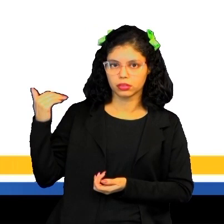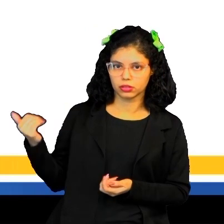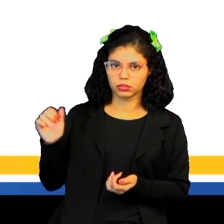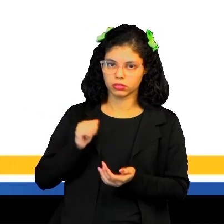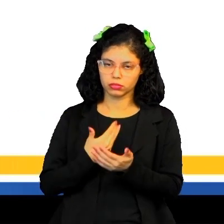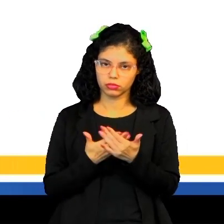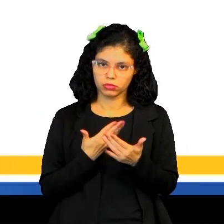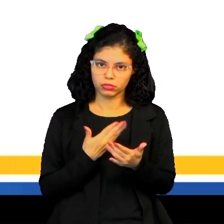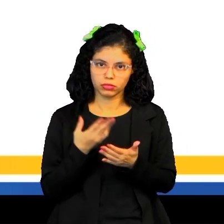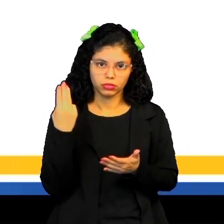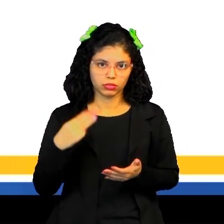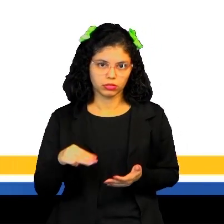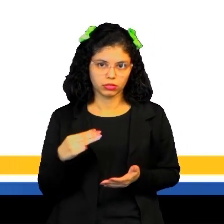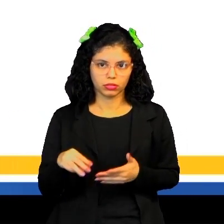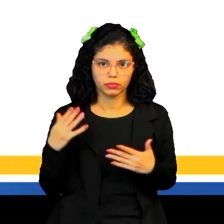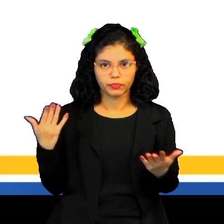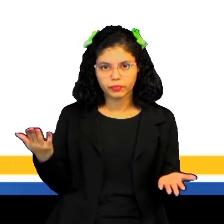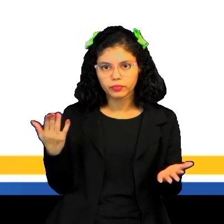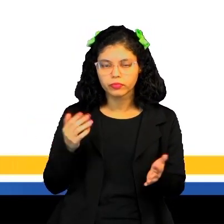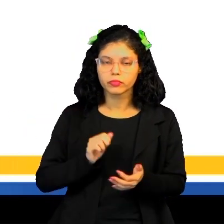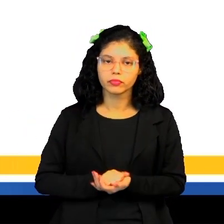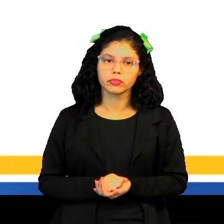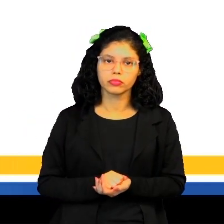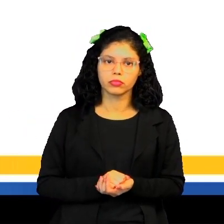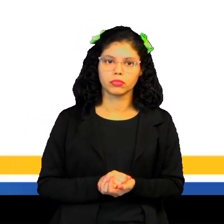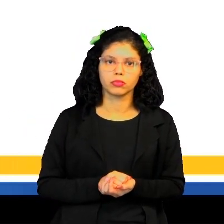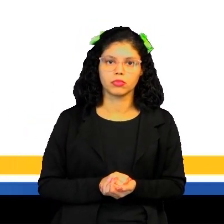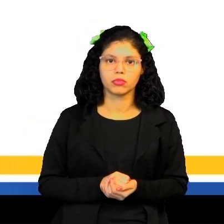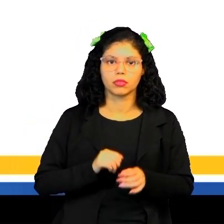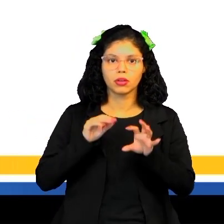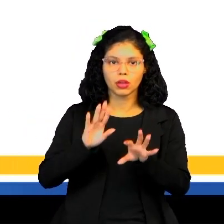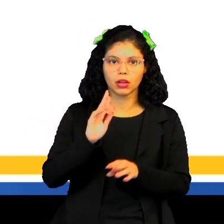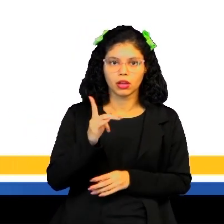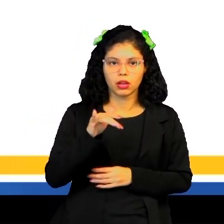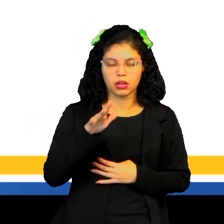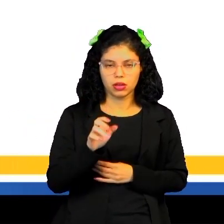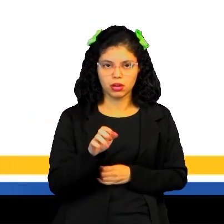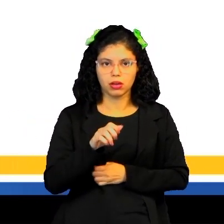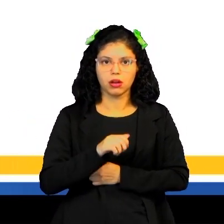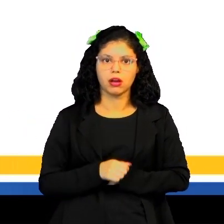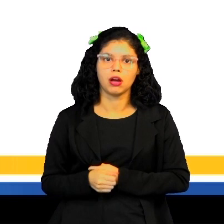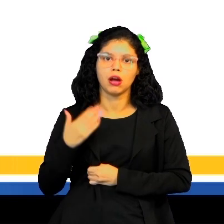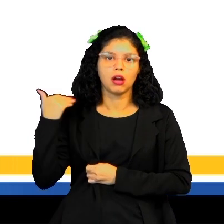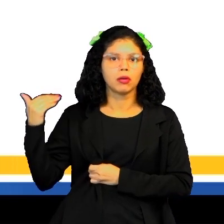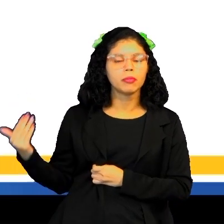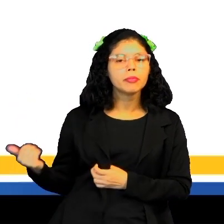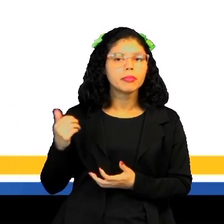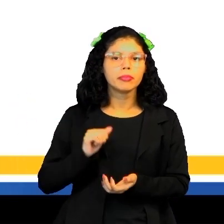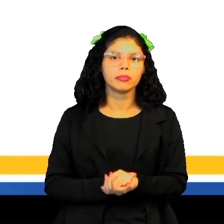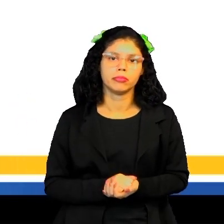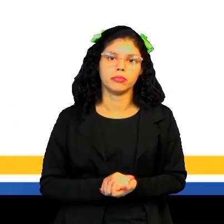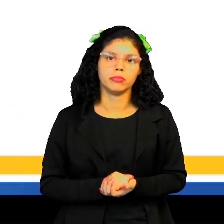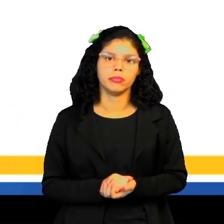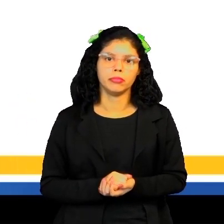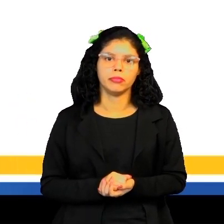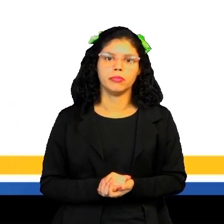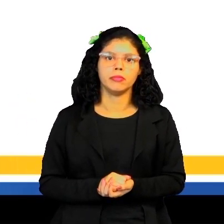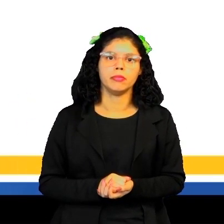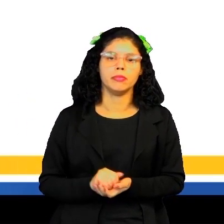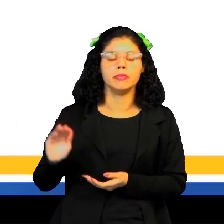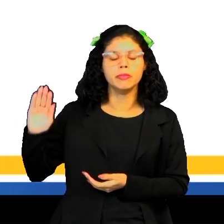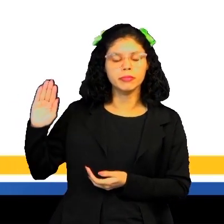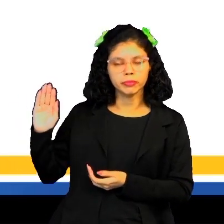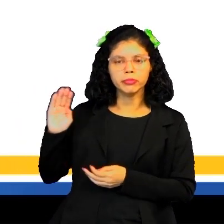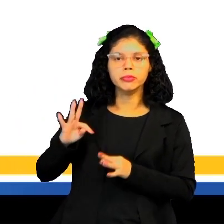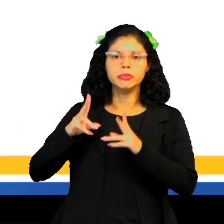que hoje é estudado na matemática, né. Assim como o Hipócrates, né, que é famoso pelo juramento